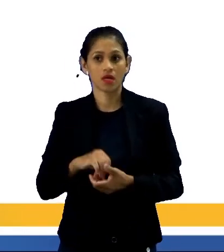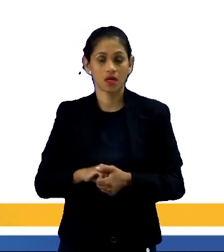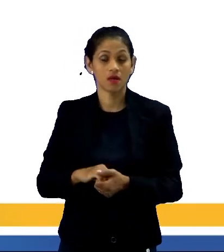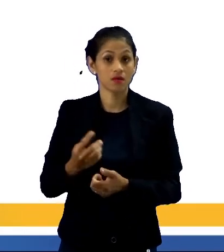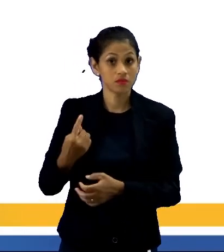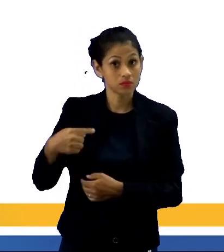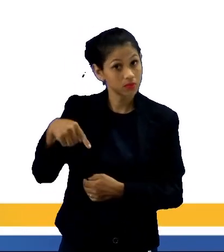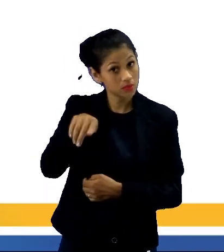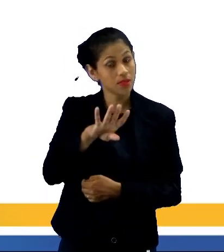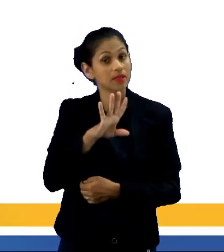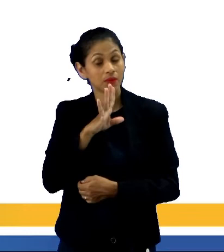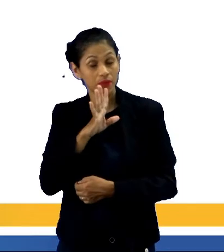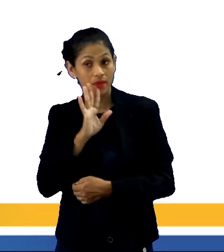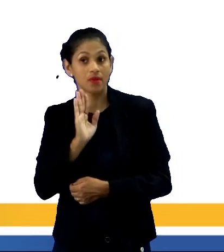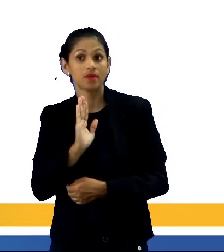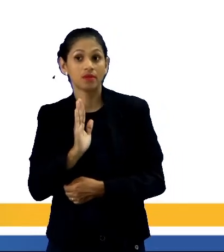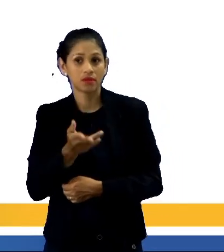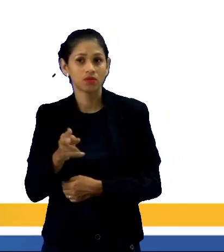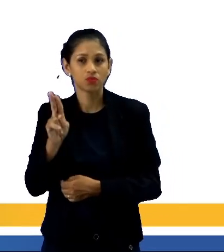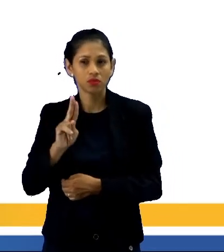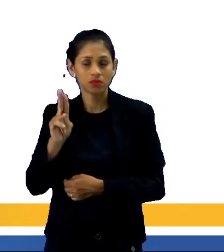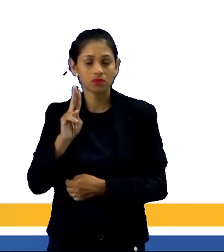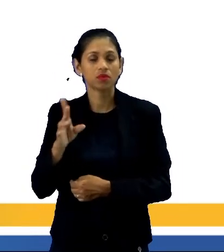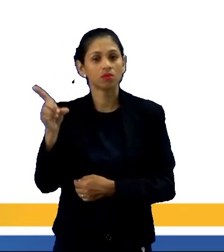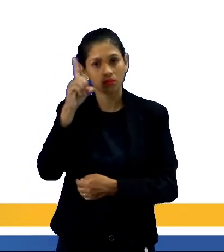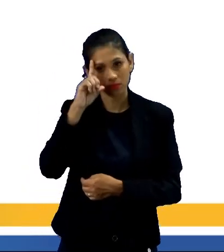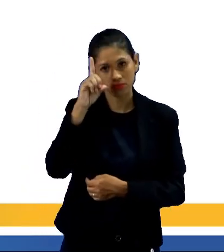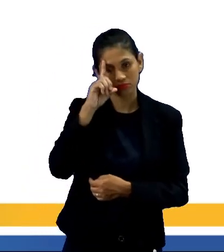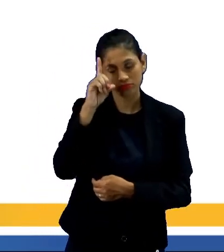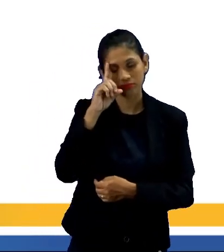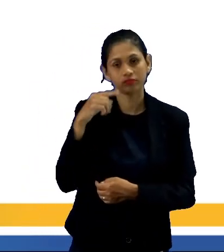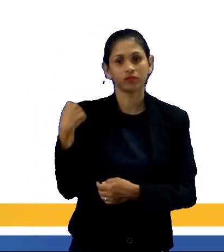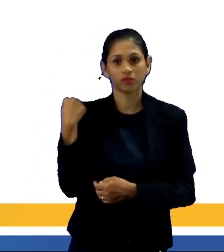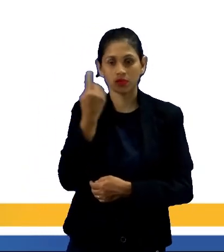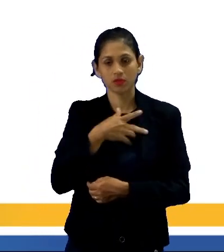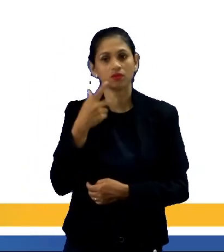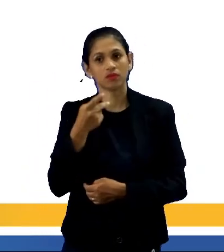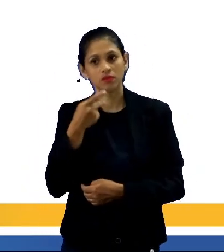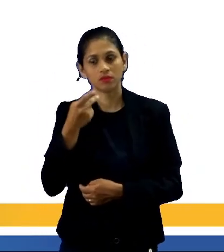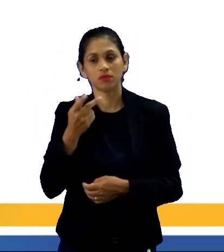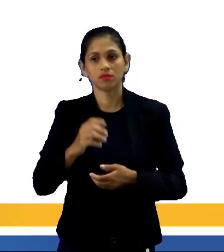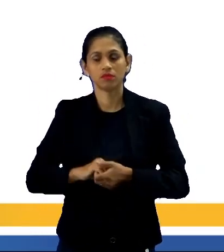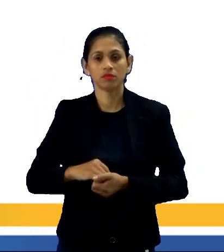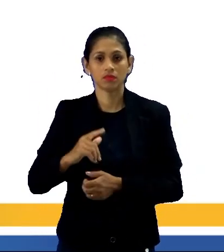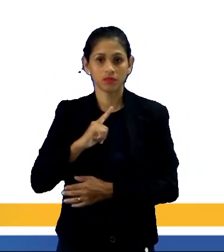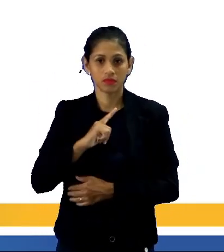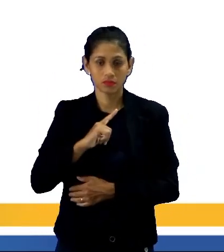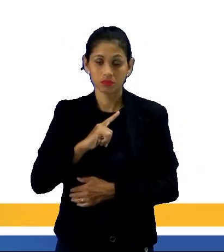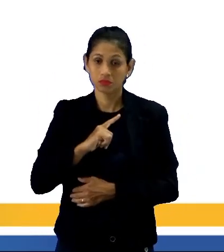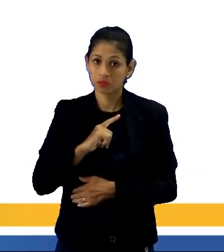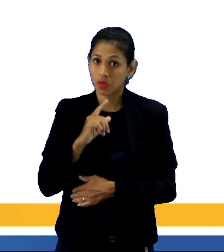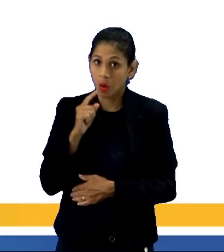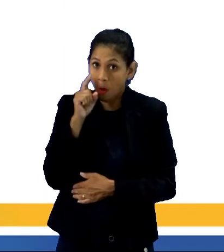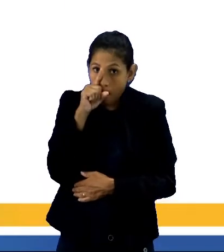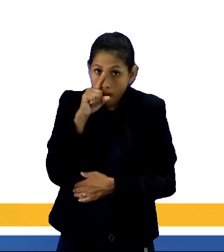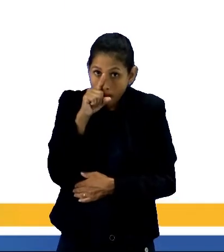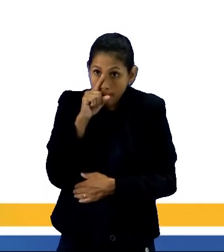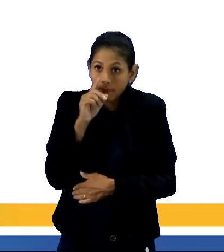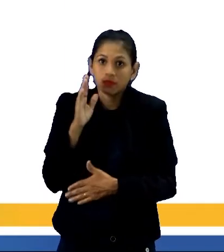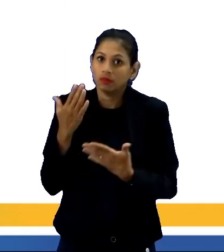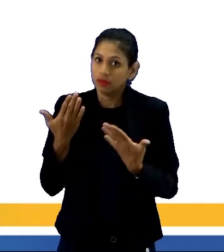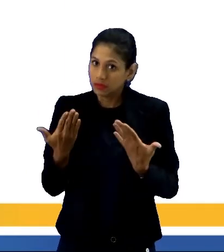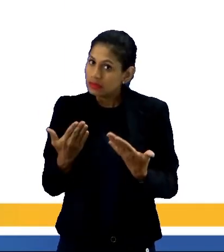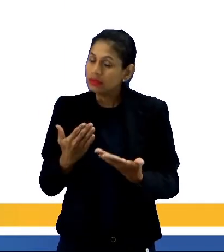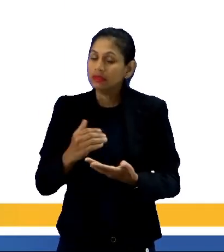sabem muito, conhecem muito, a gente utiliza muito no dia a dia, nas nossas falas, e temos de ter bastante cuidado com a